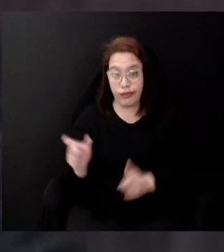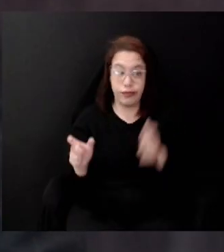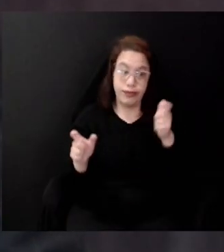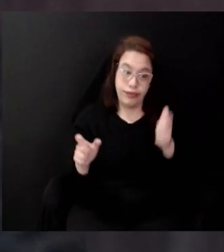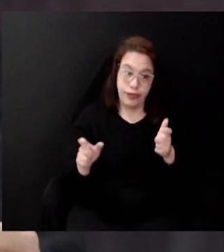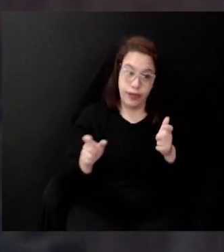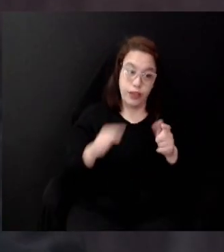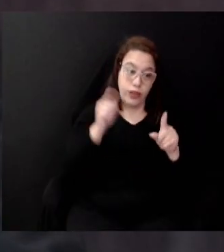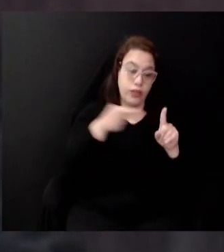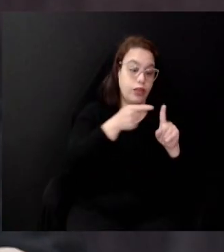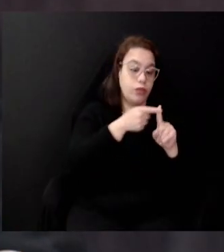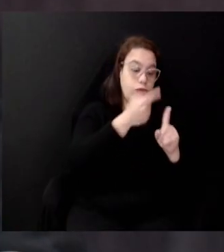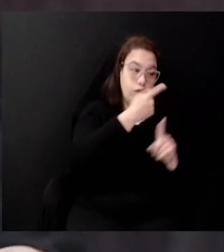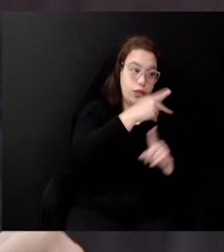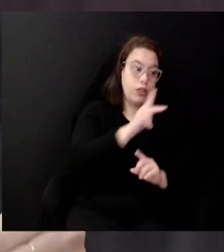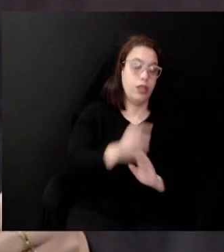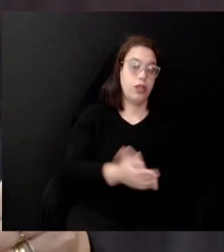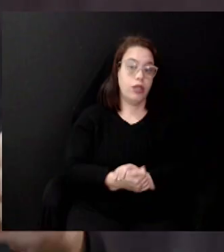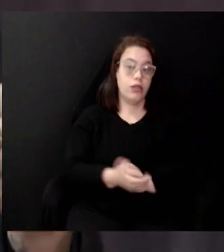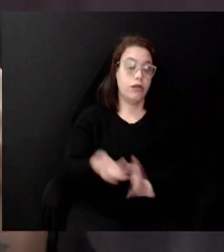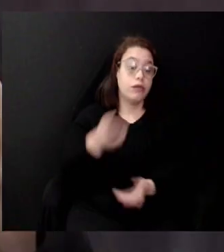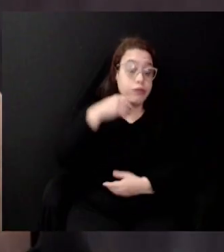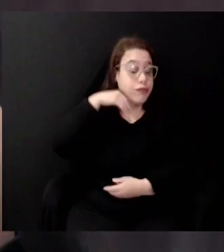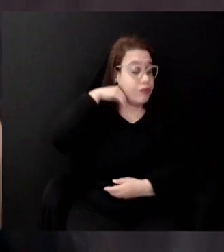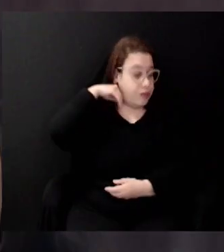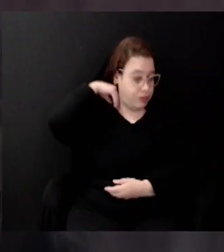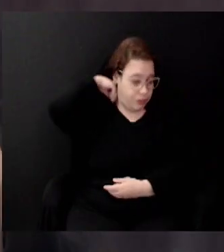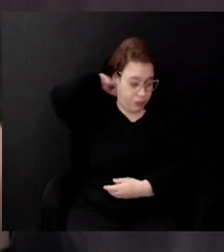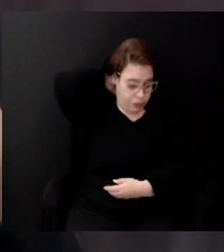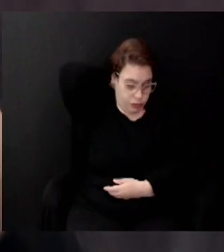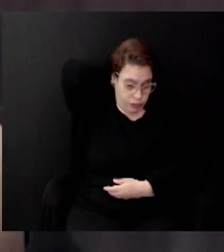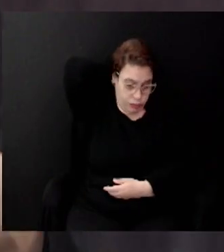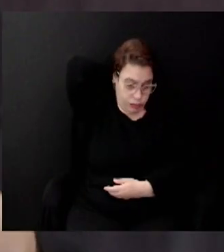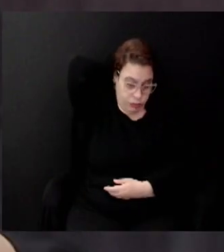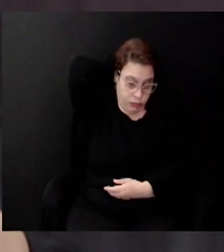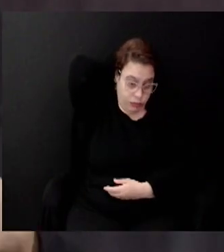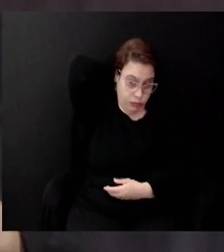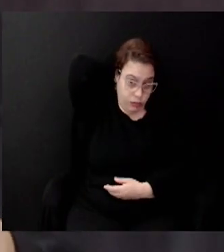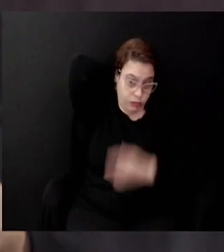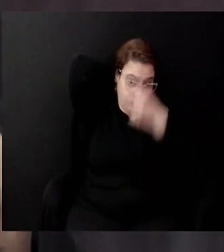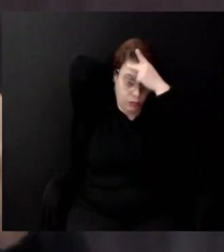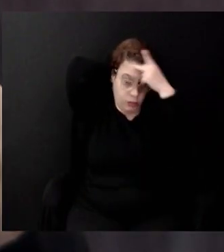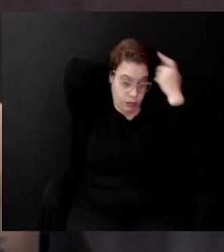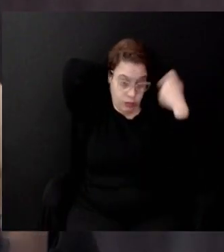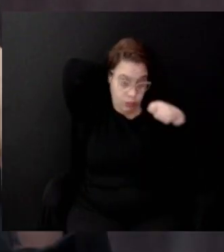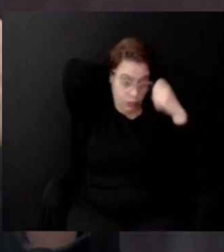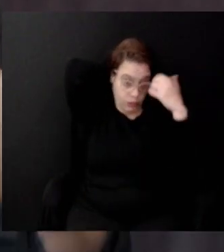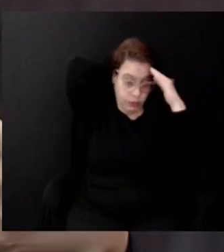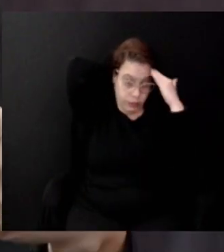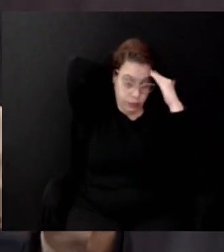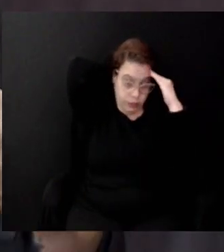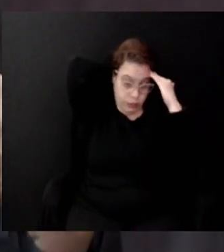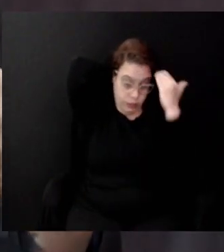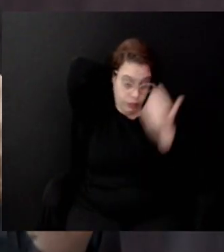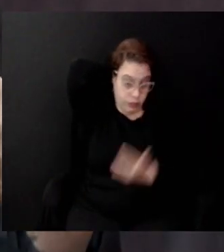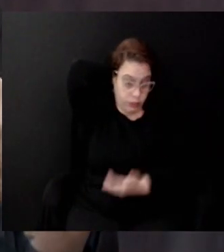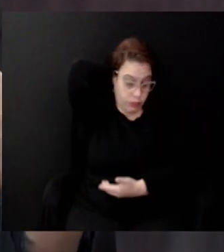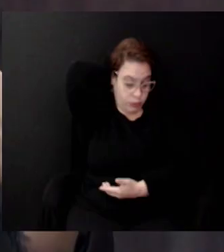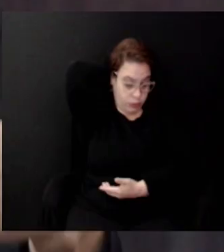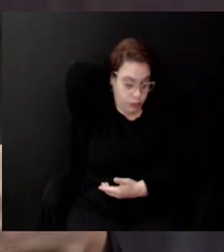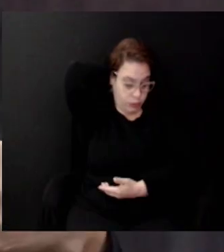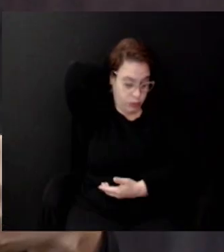objetivo deles. Uhum. Então, as pessoas precisam entender, né, o quanto isso